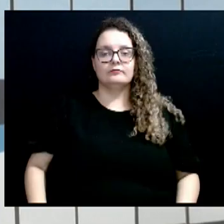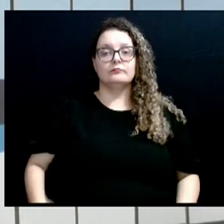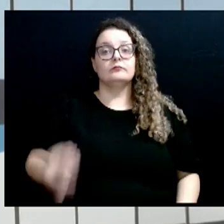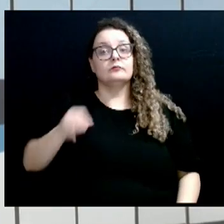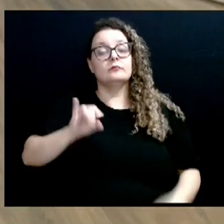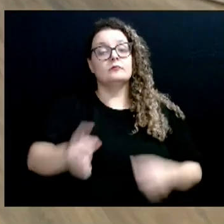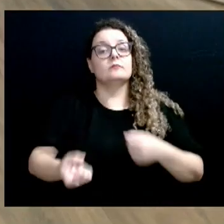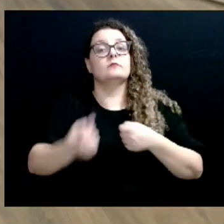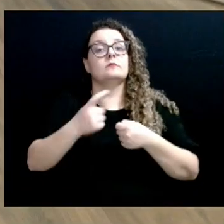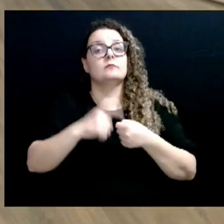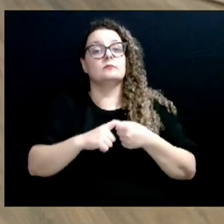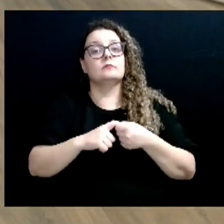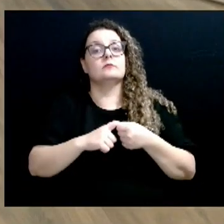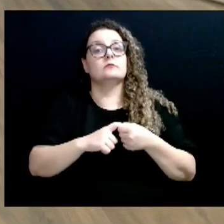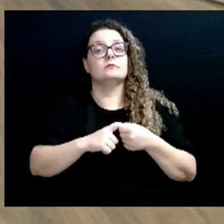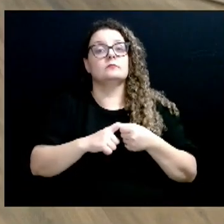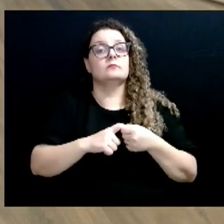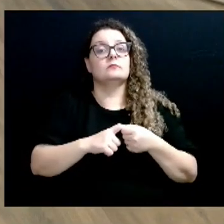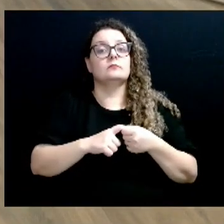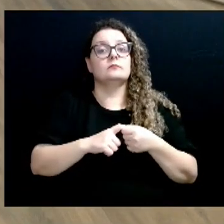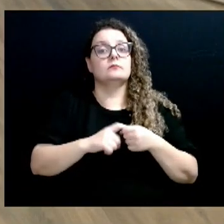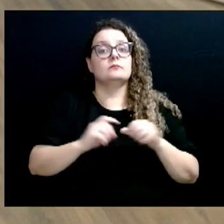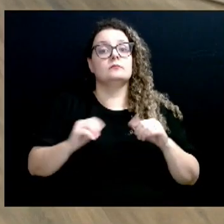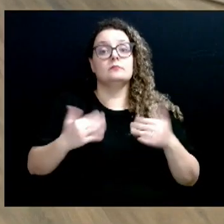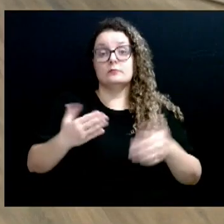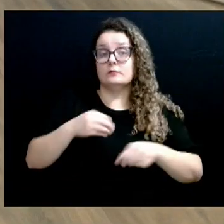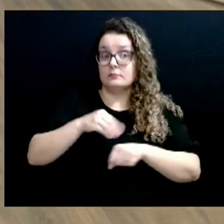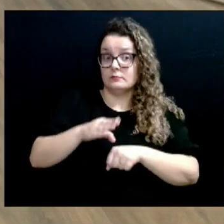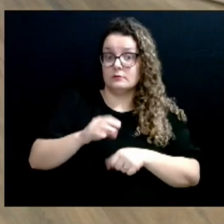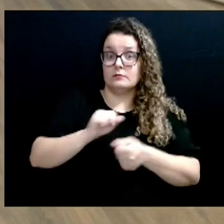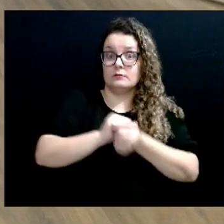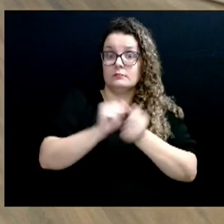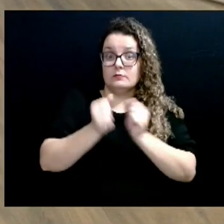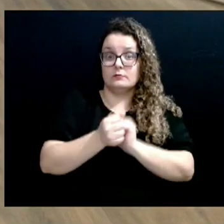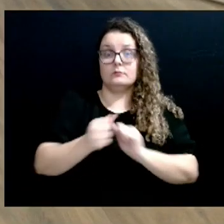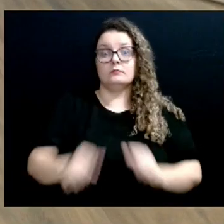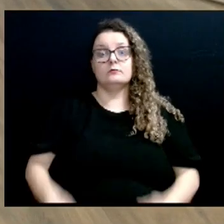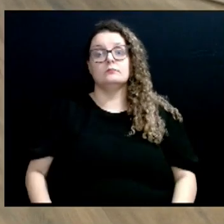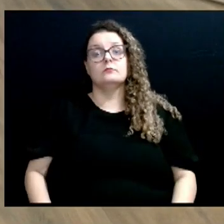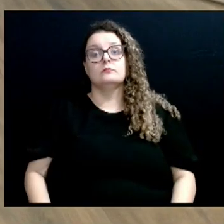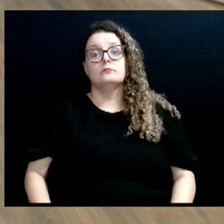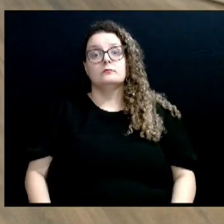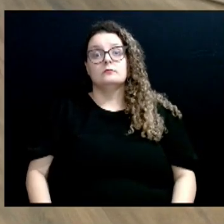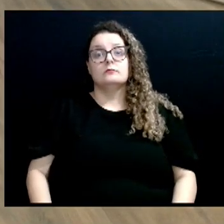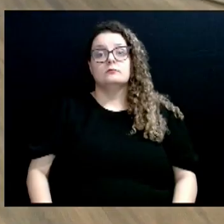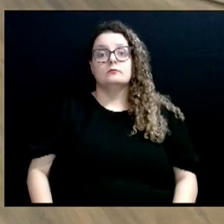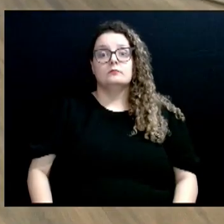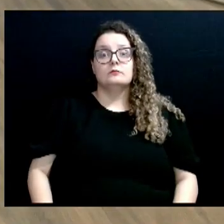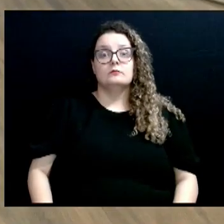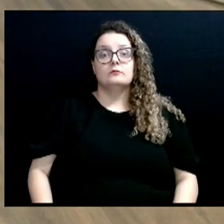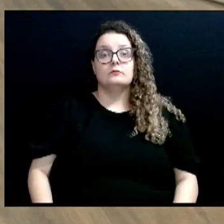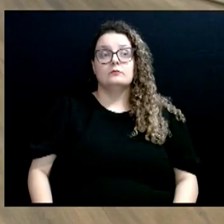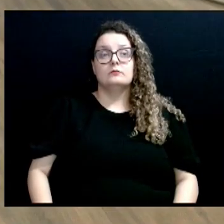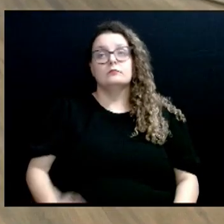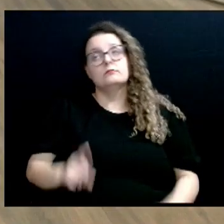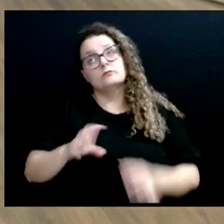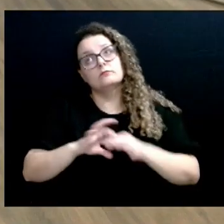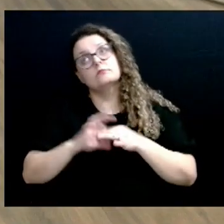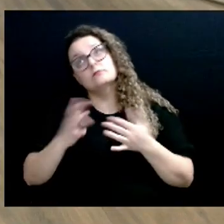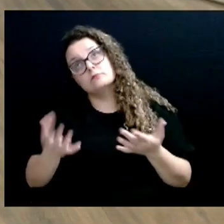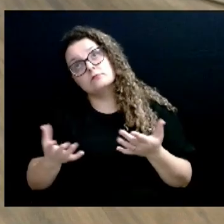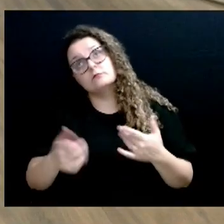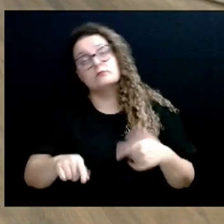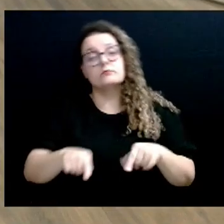era antes, qual seria a sua dica para reajustar? Para não ser não tão liberado, mas também não ter